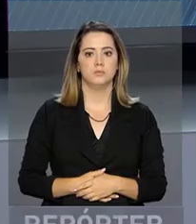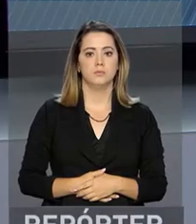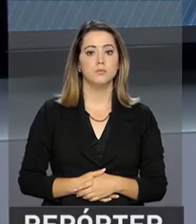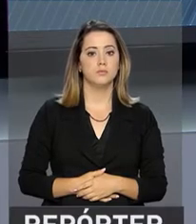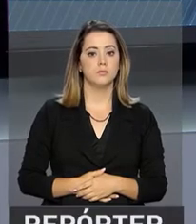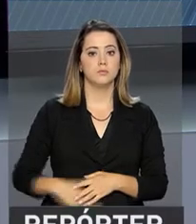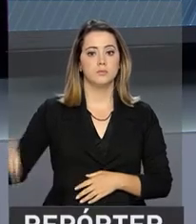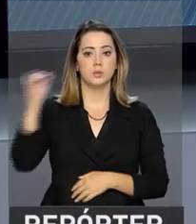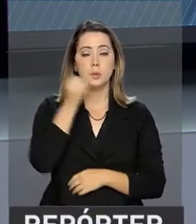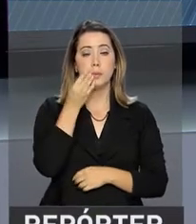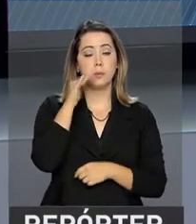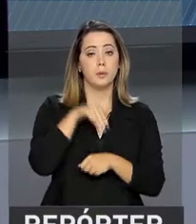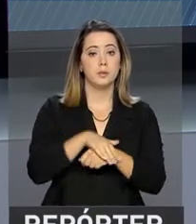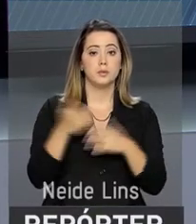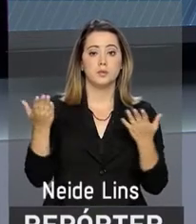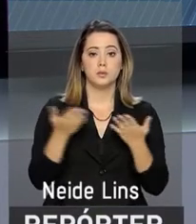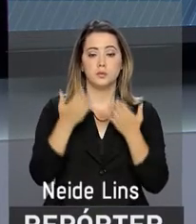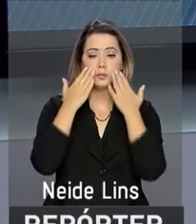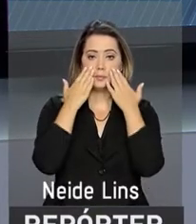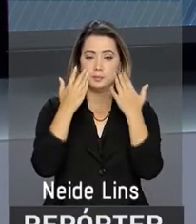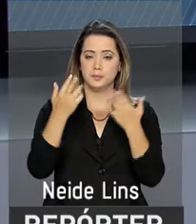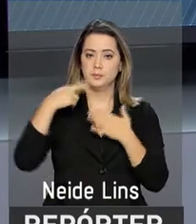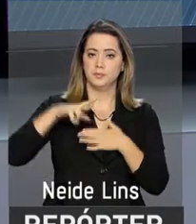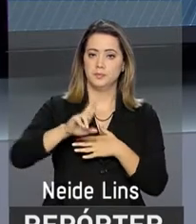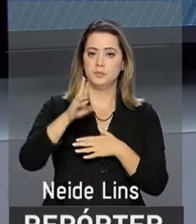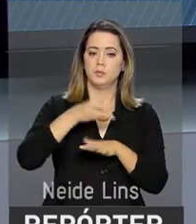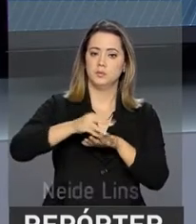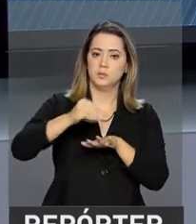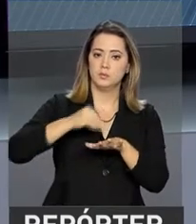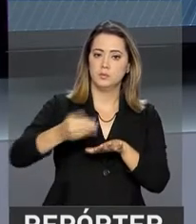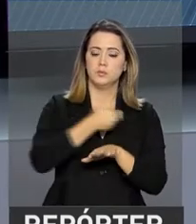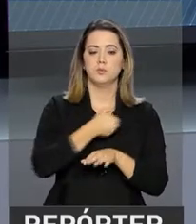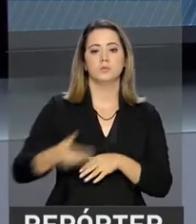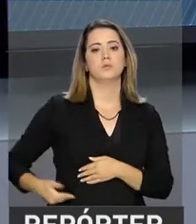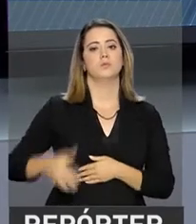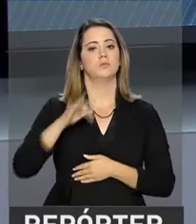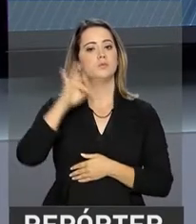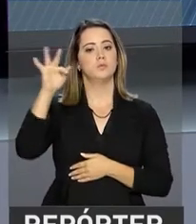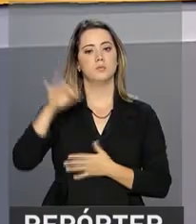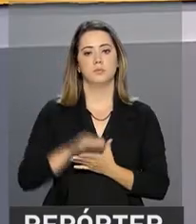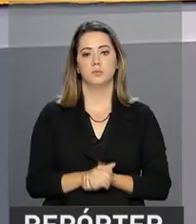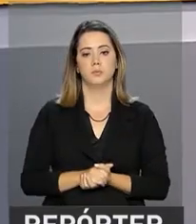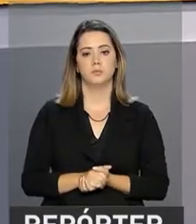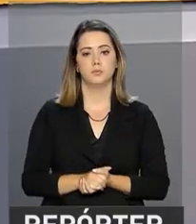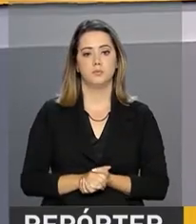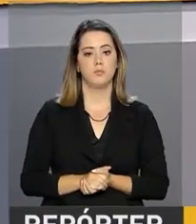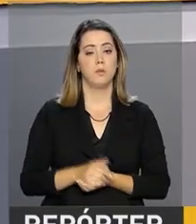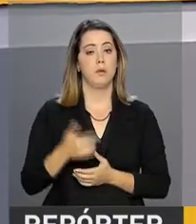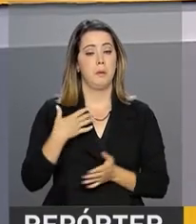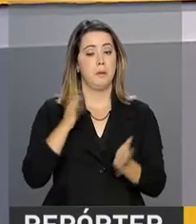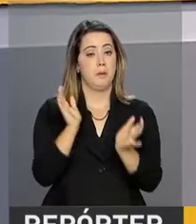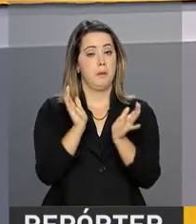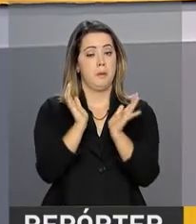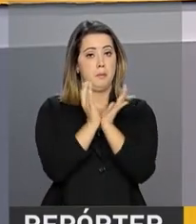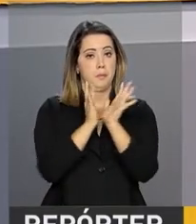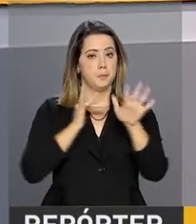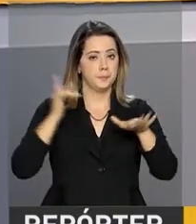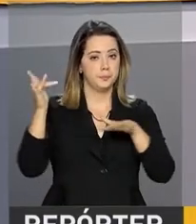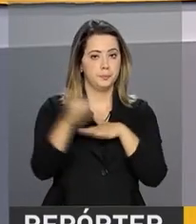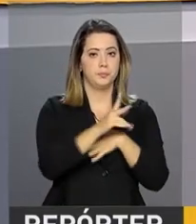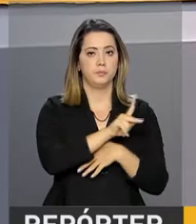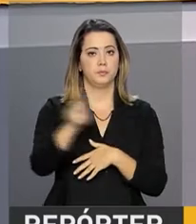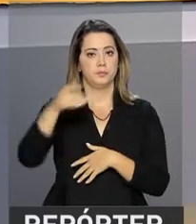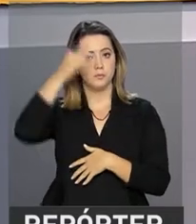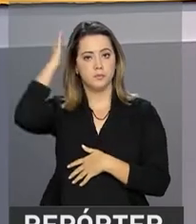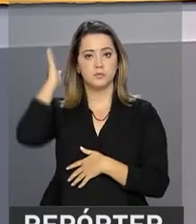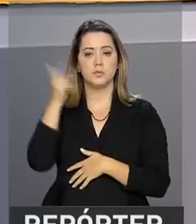Olá, boa noite. Começa agora o Repórter NBR com as notícias do governo federal. Pelas redes sociais, o presidente Michel